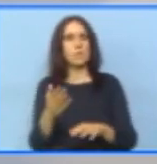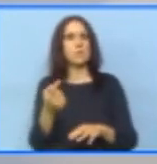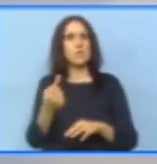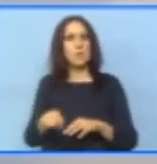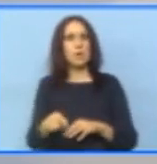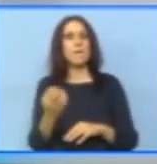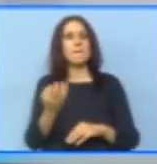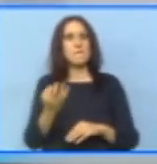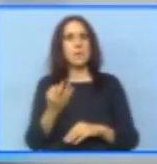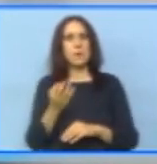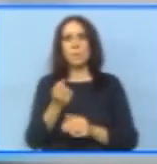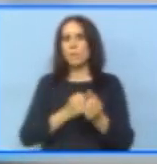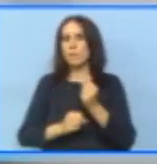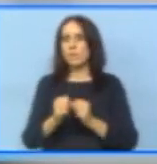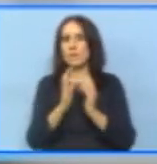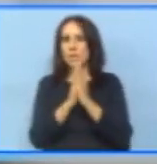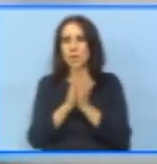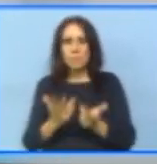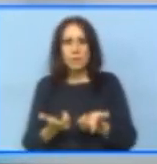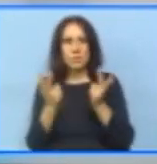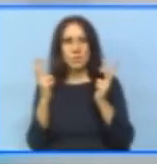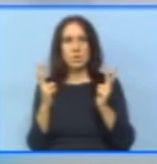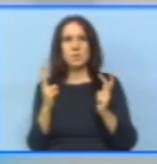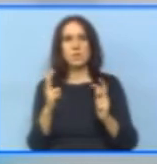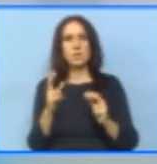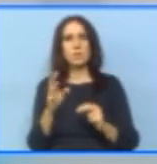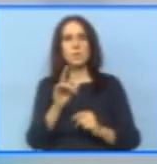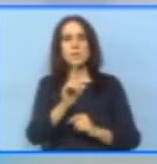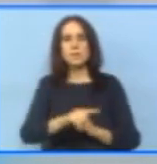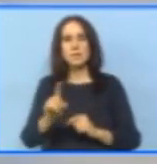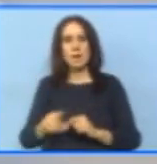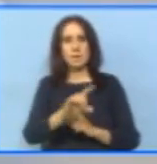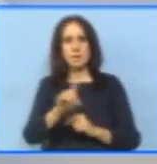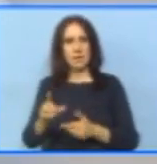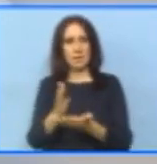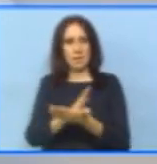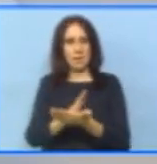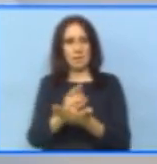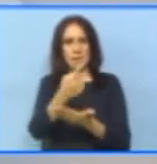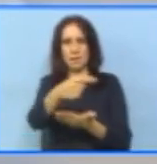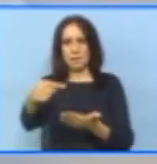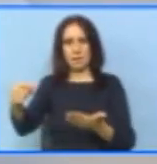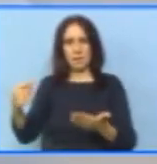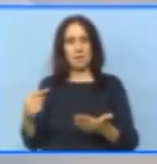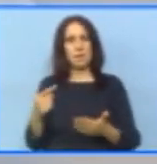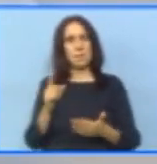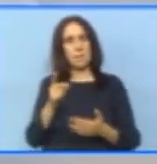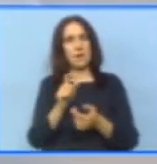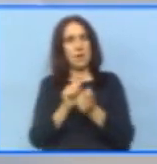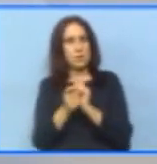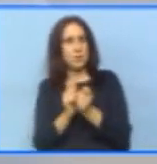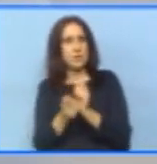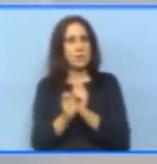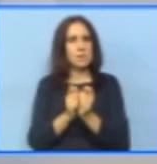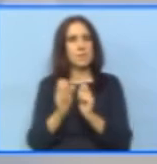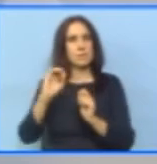um movimento da liberdade religiosa, dos cenários em que é colocada em causa, que motiva também um ajuste